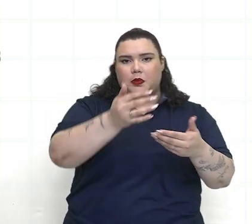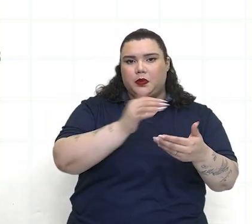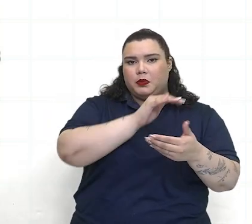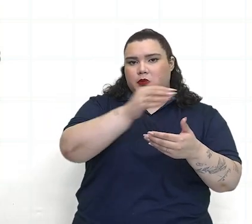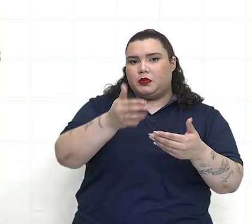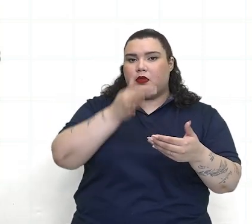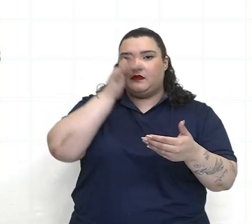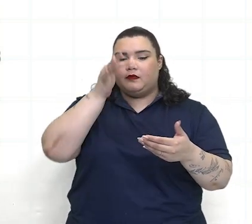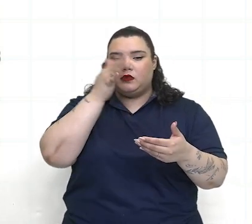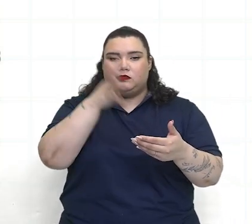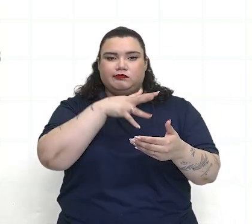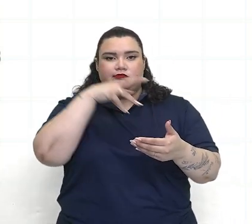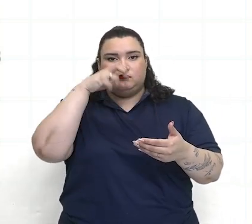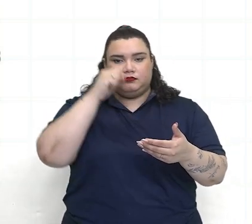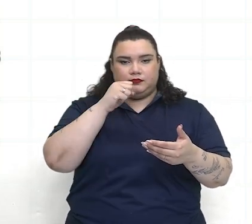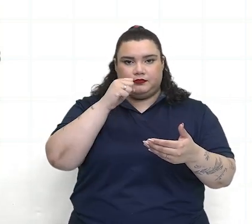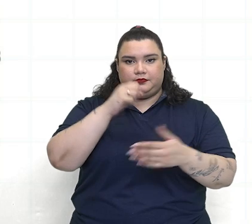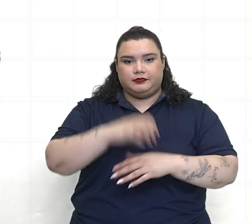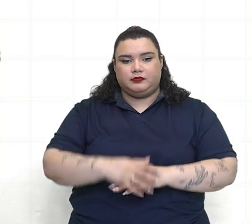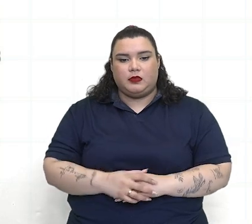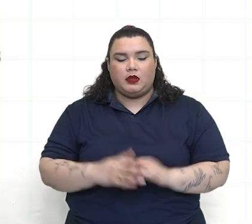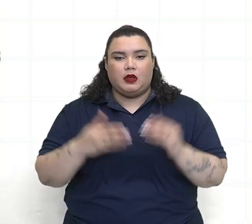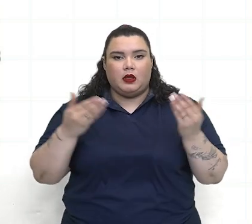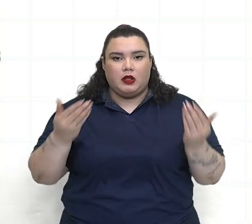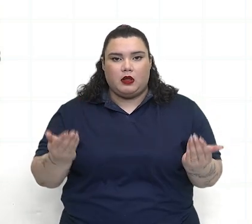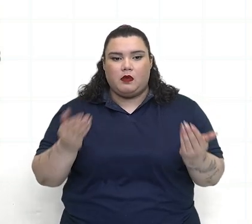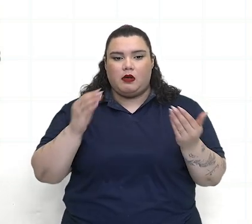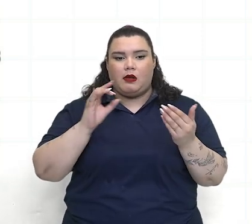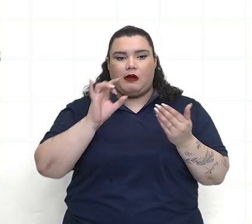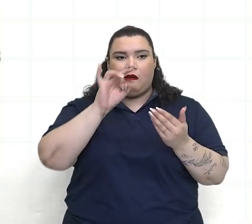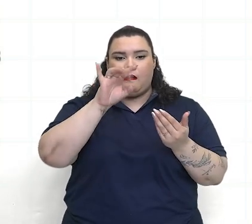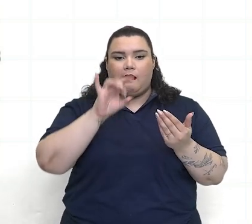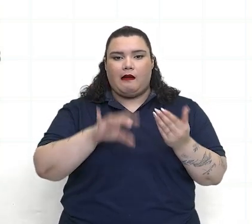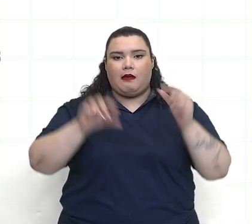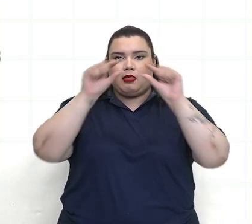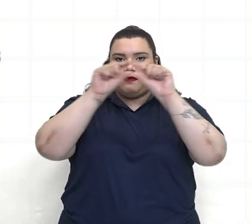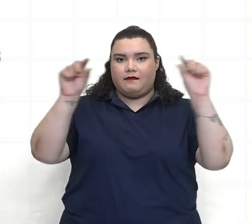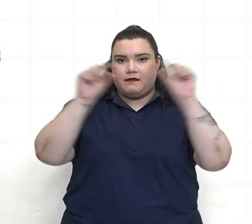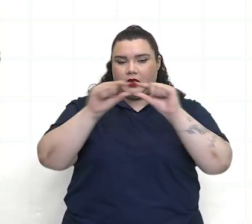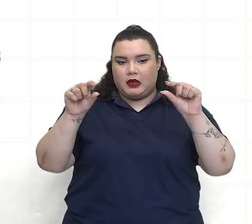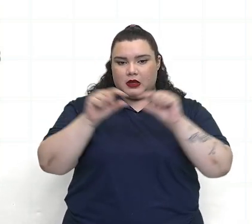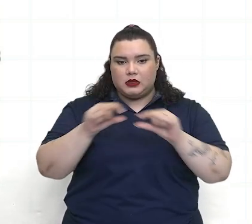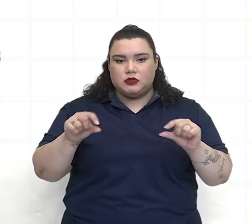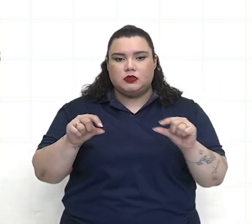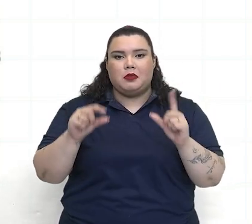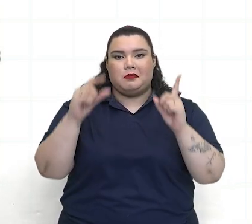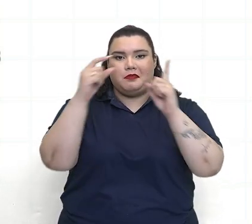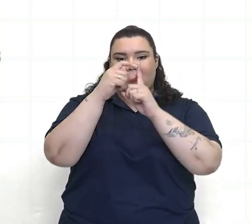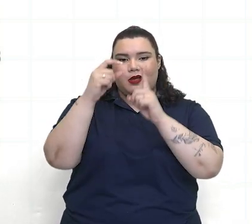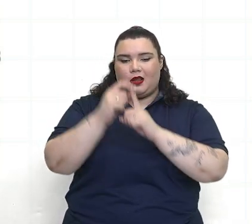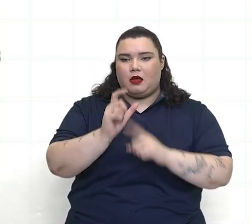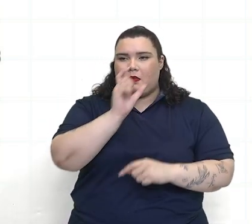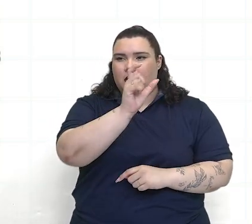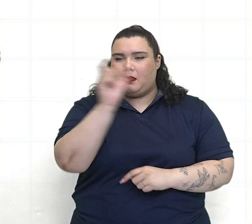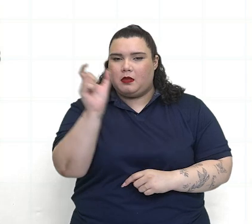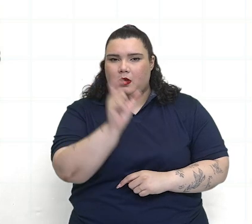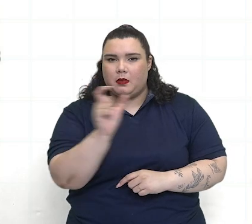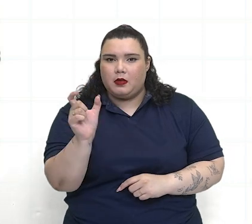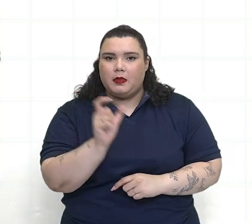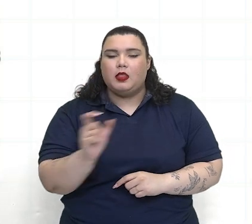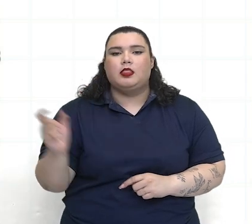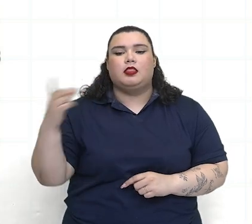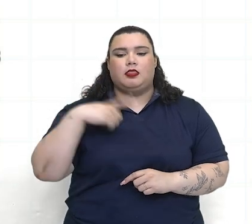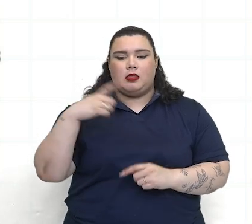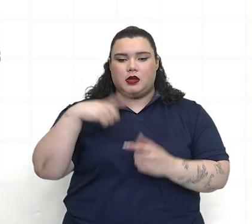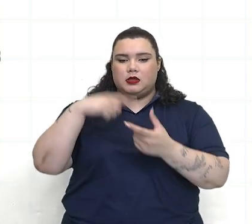como fadas disfarçadas. Em cada um desses versos, cada palavra dessa possui